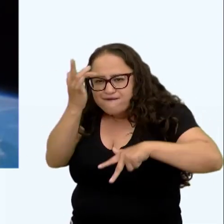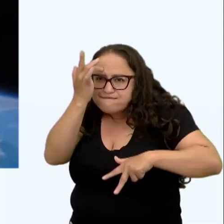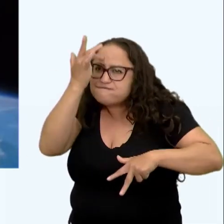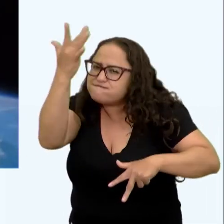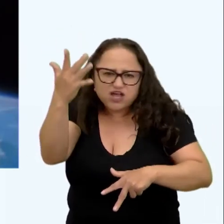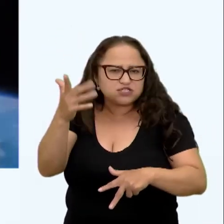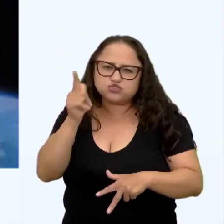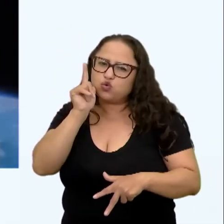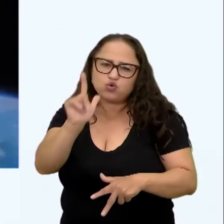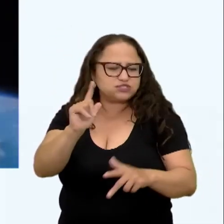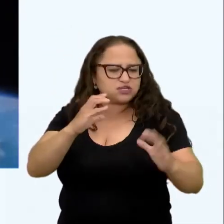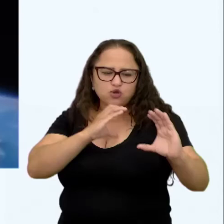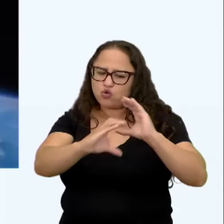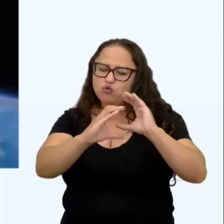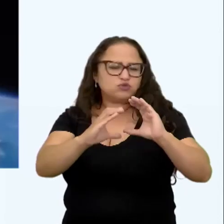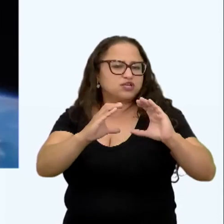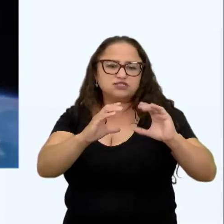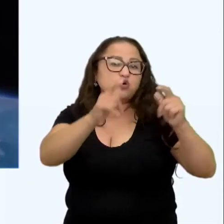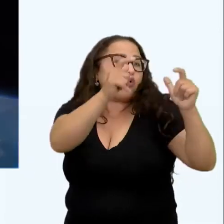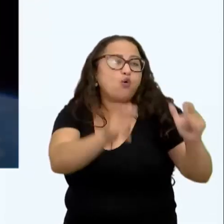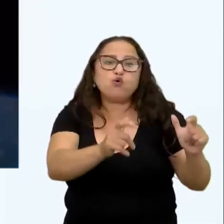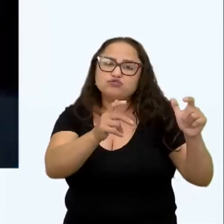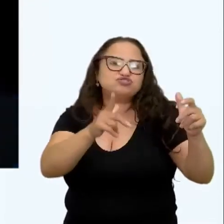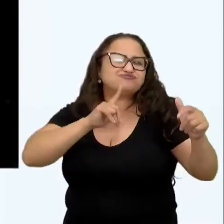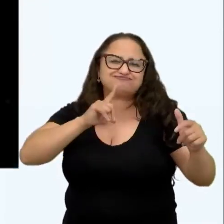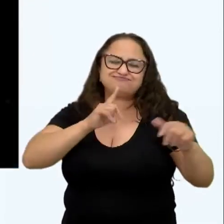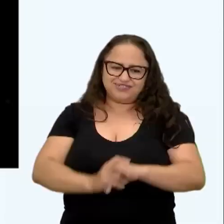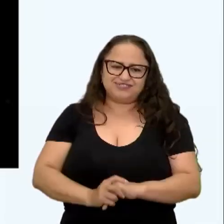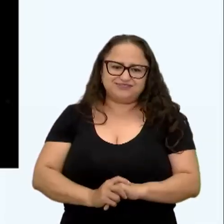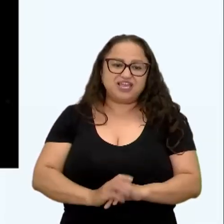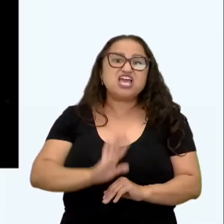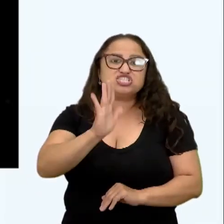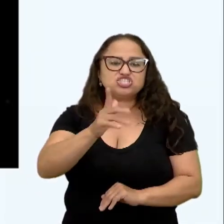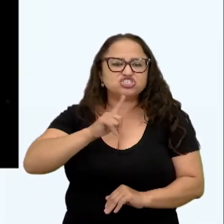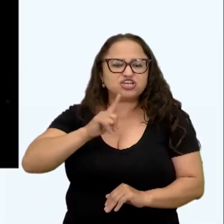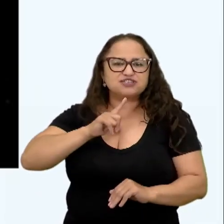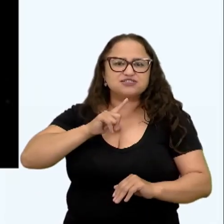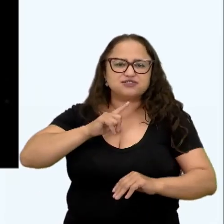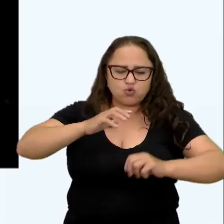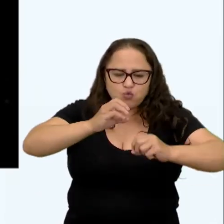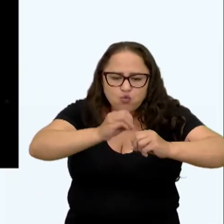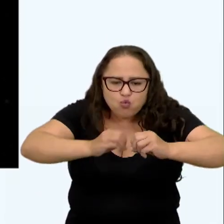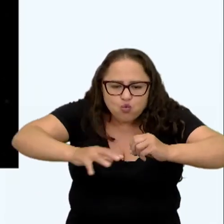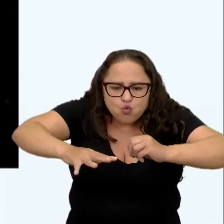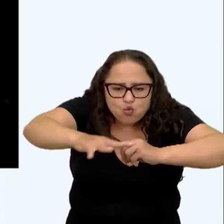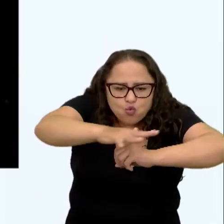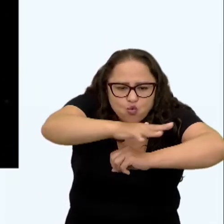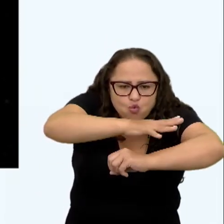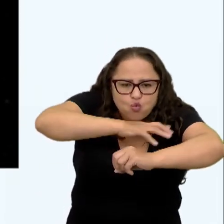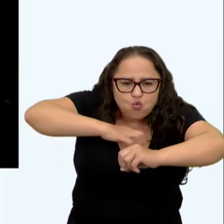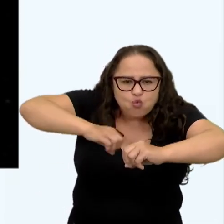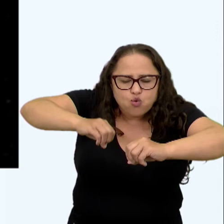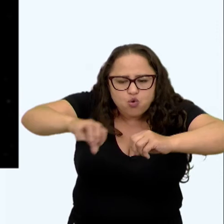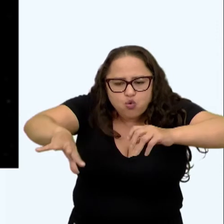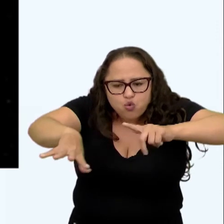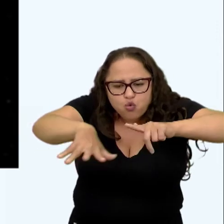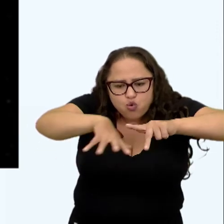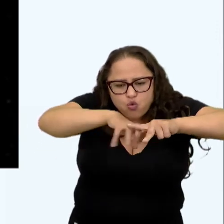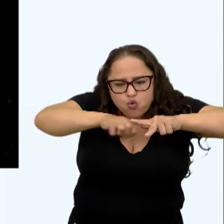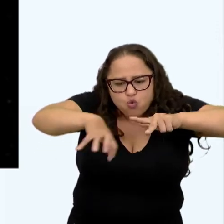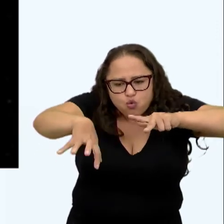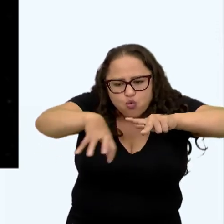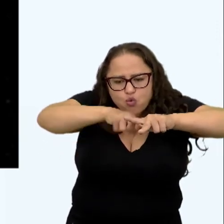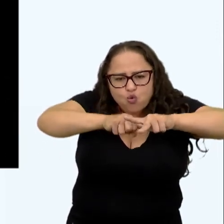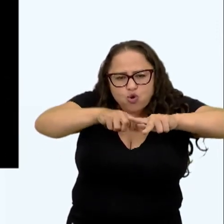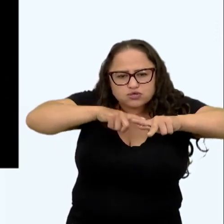captar seus sinais de qualquer ponto do planeta. Já aqueles situados no espaço profundo usam antenas de alta intensidade